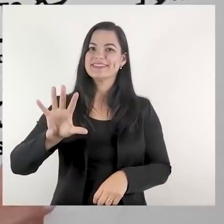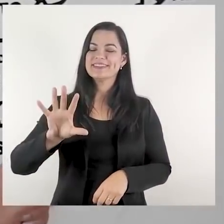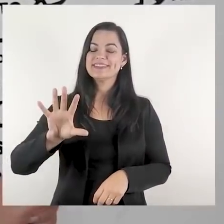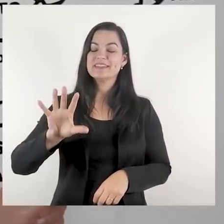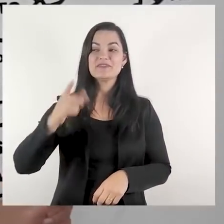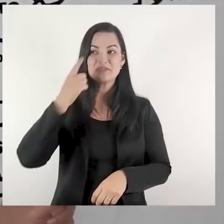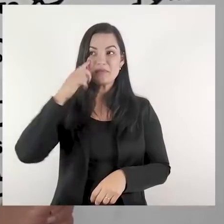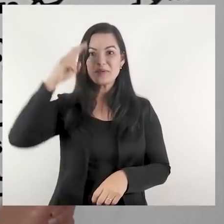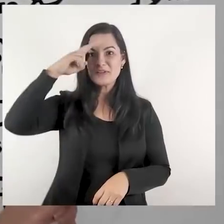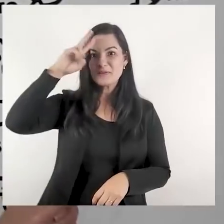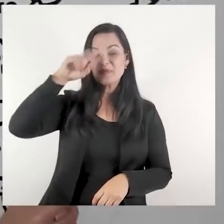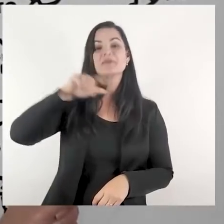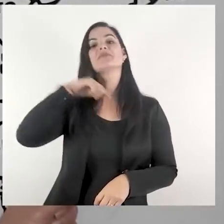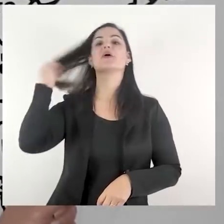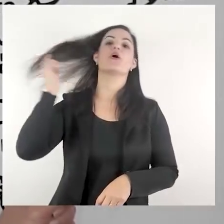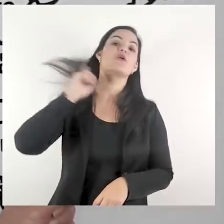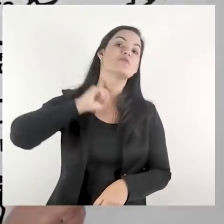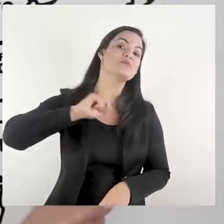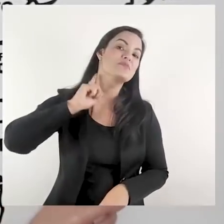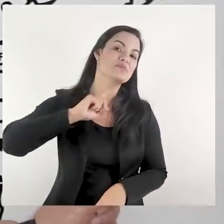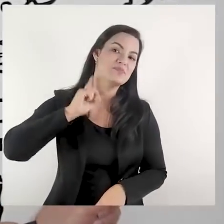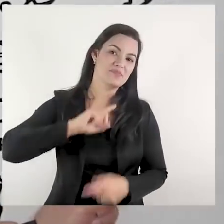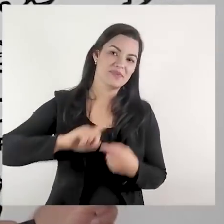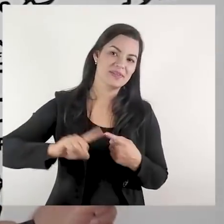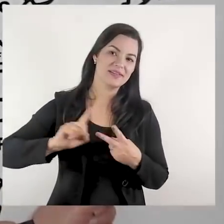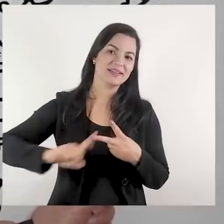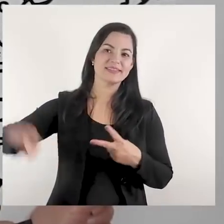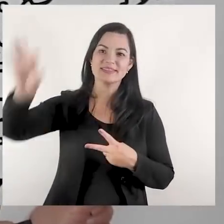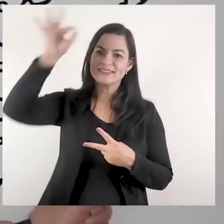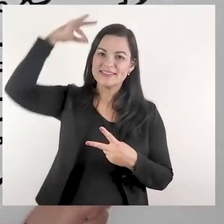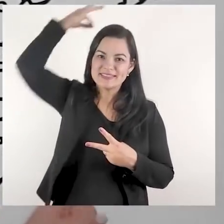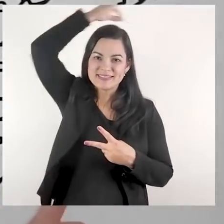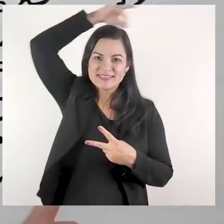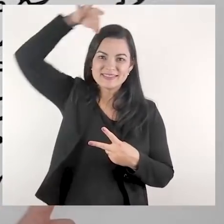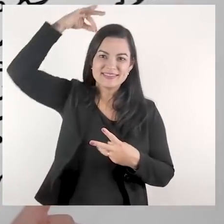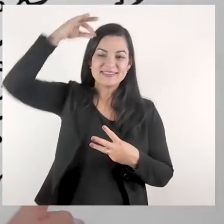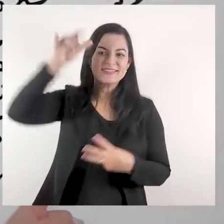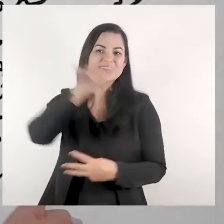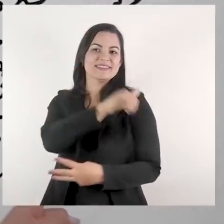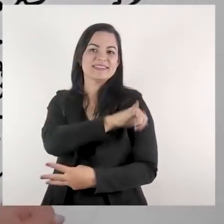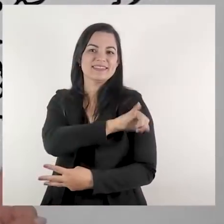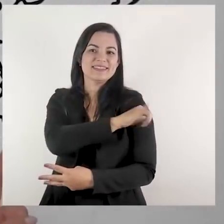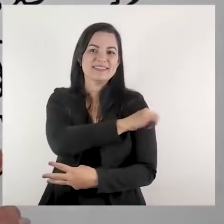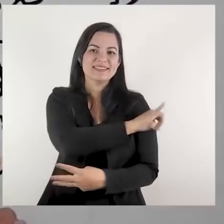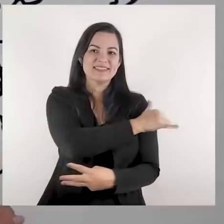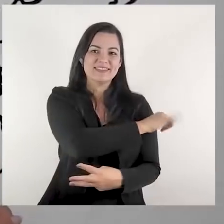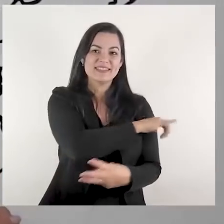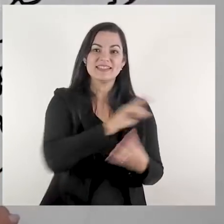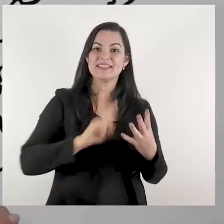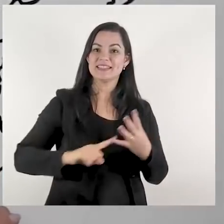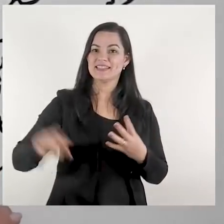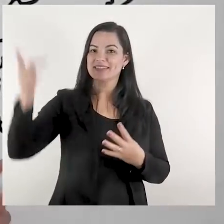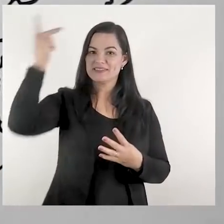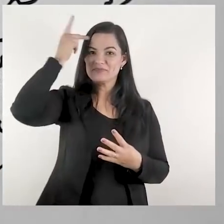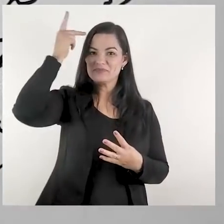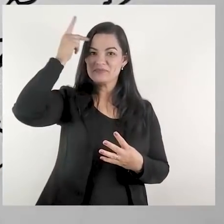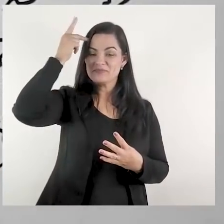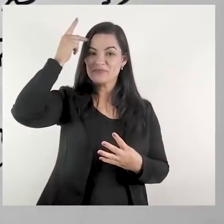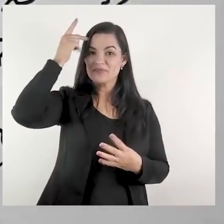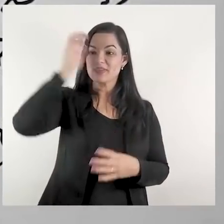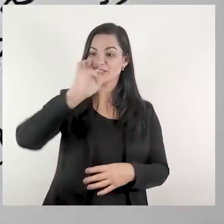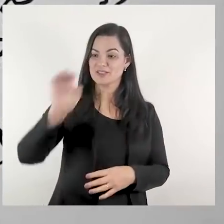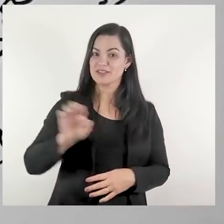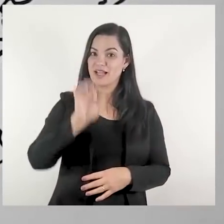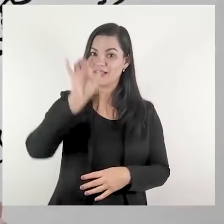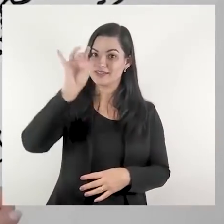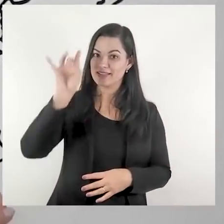para recordar, Minas Gerais, Espírito Santo, Rio de Janeiro e São Paulo. São